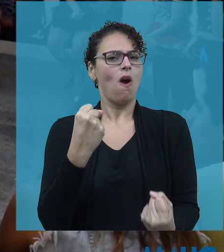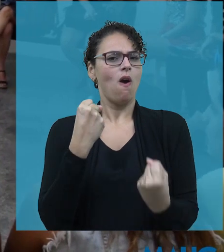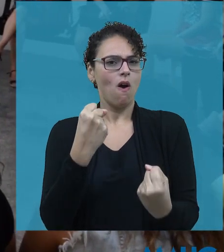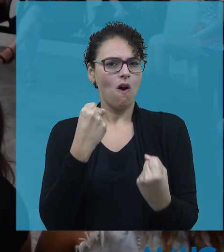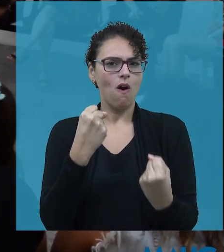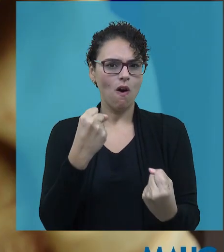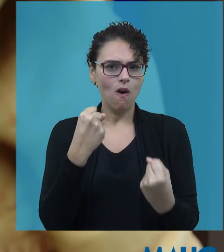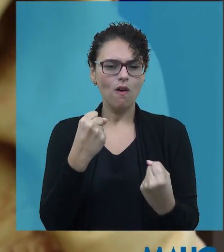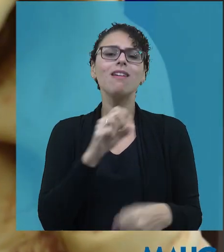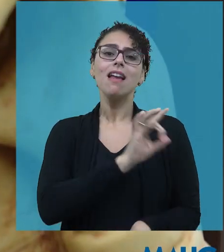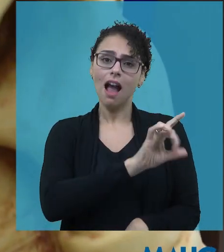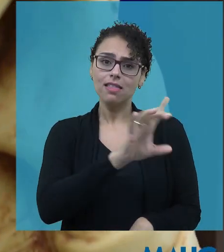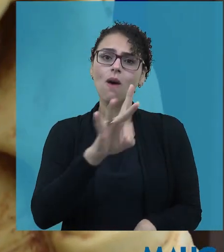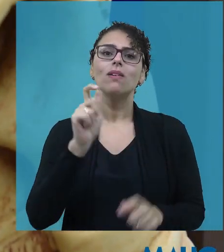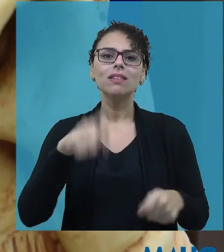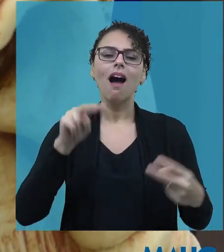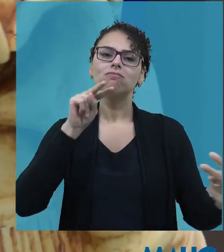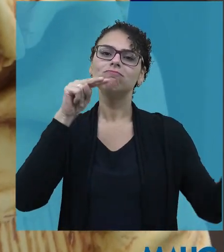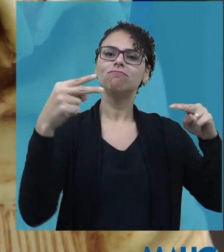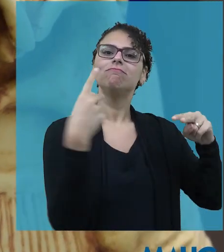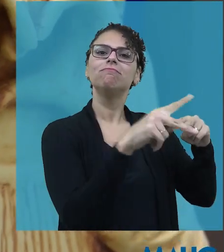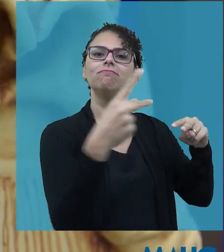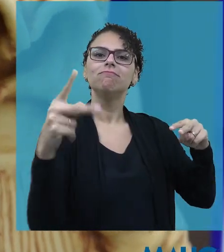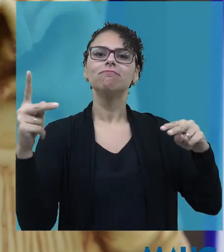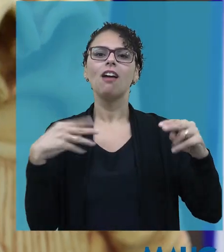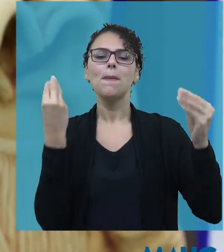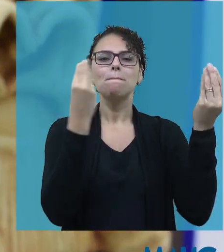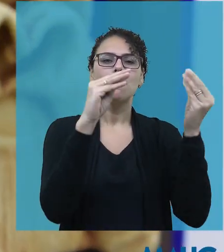contemporânea, que também traz essa expressividade